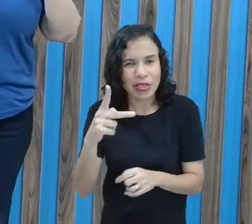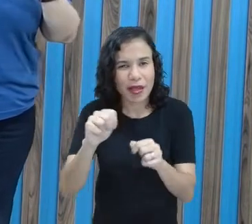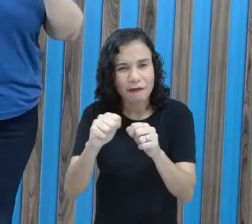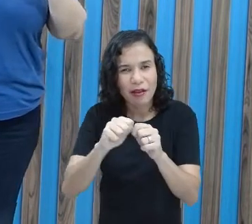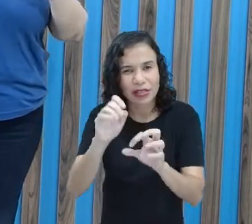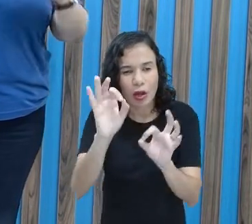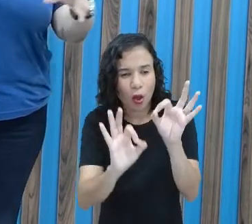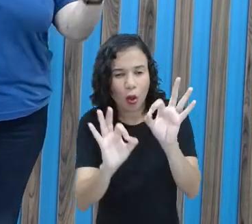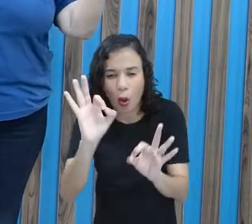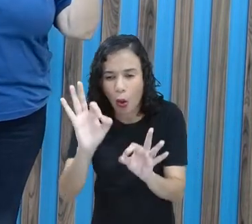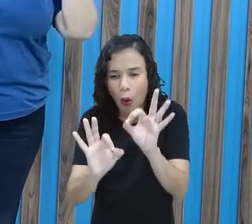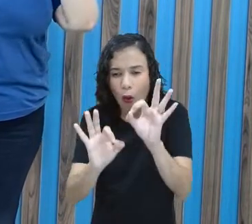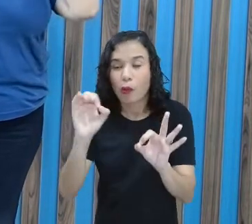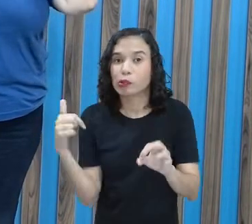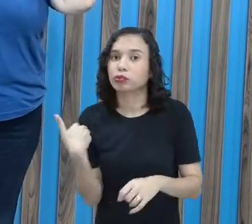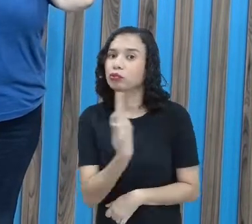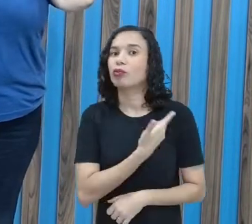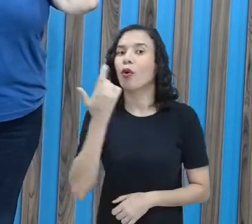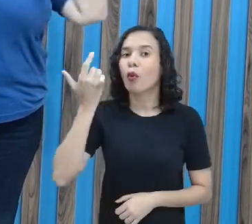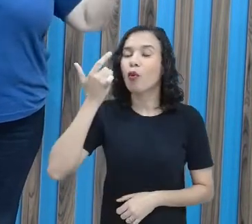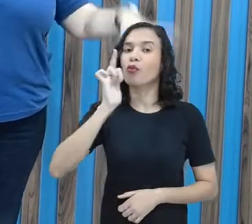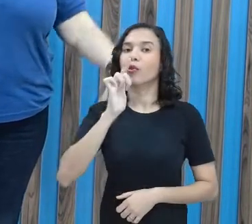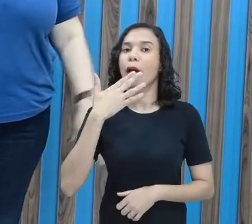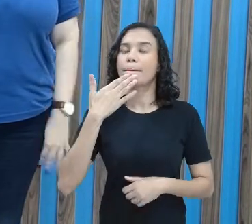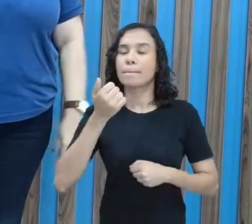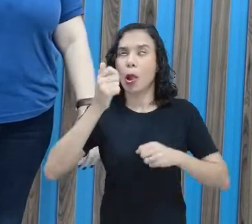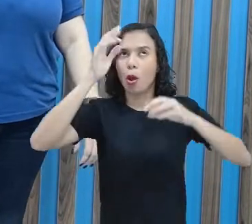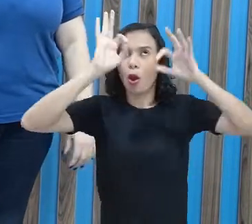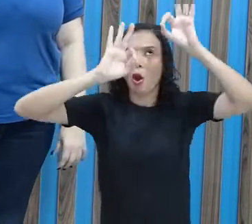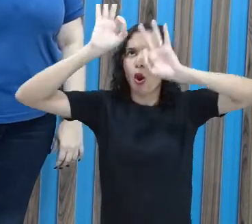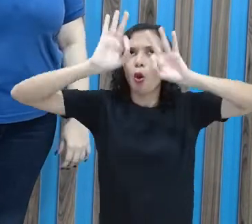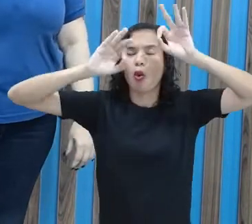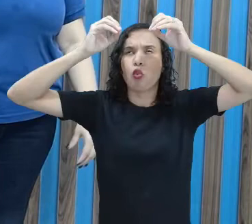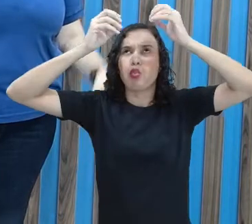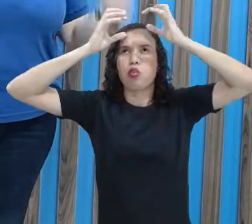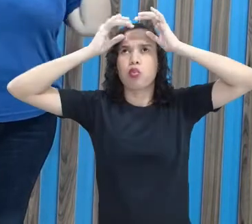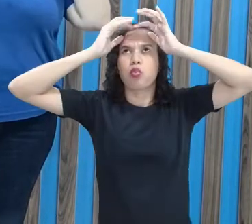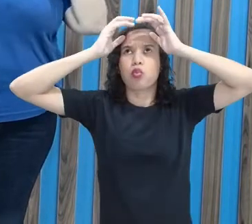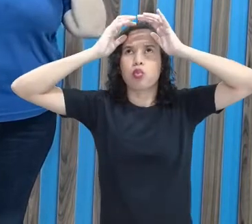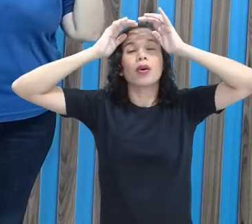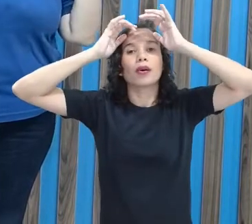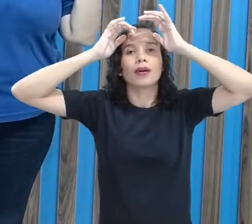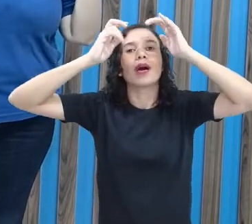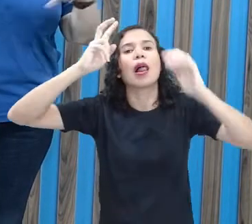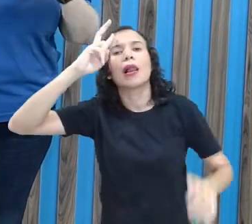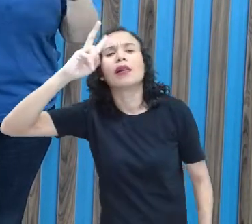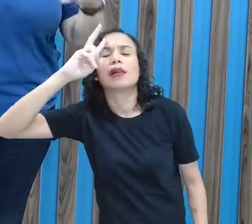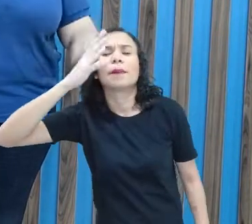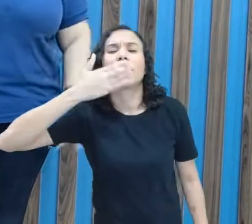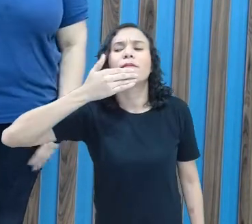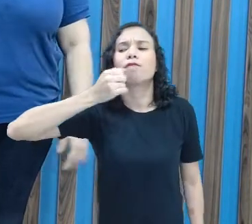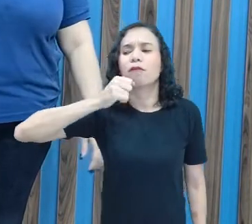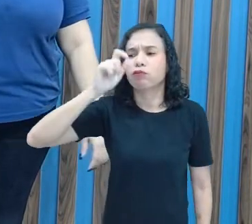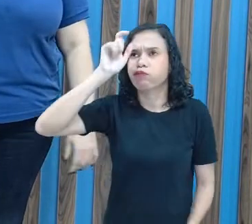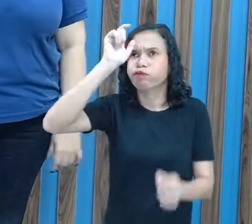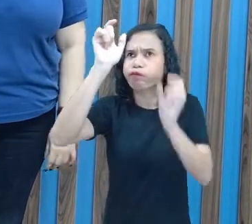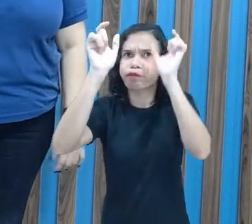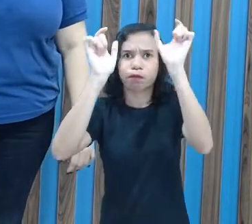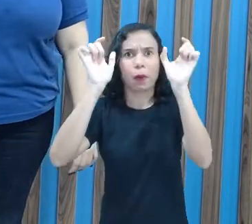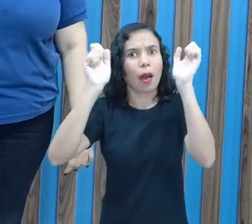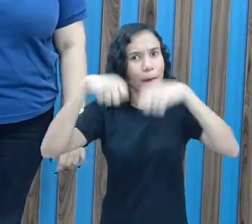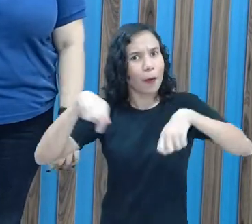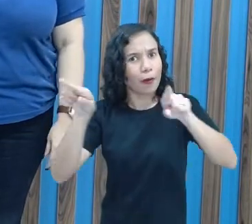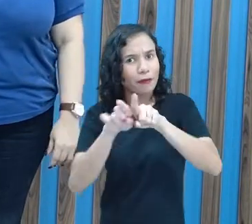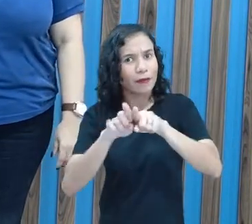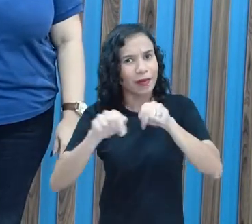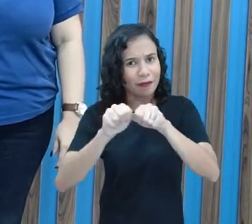gente faz, a gente consegue sedimentar melhor esse negócio na cabeça, né? Com certeza. Lembrar de todas as... E podem até fazer